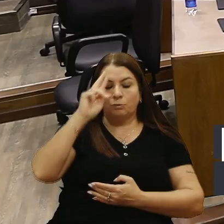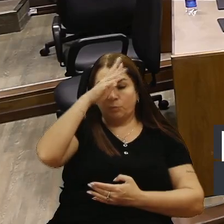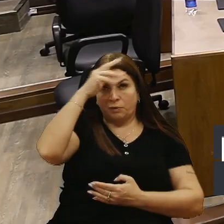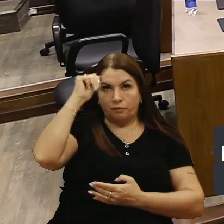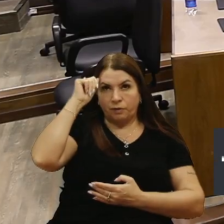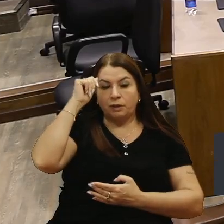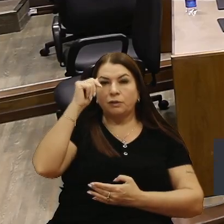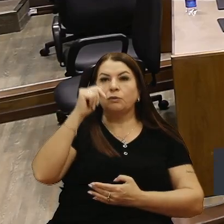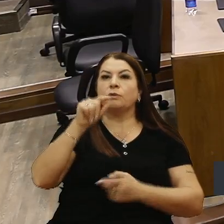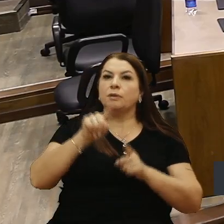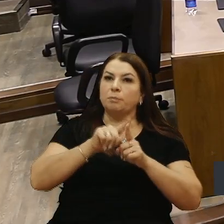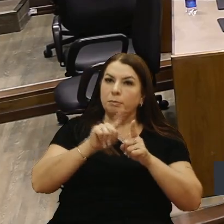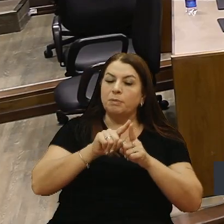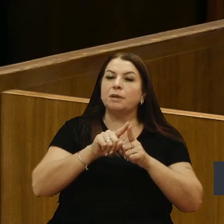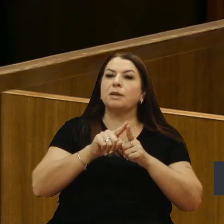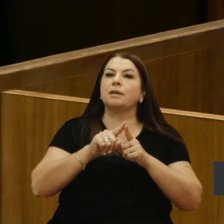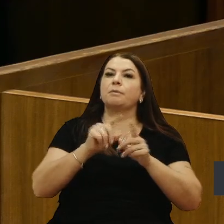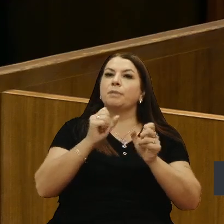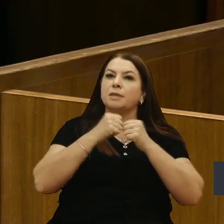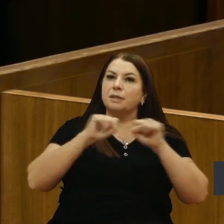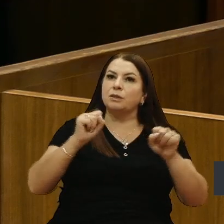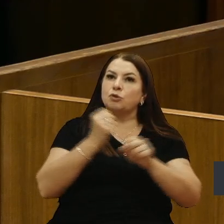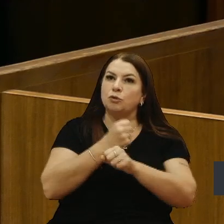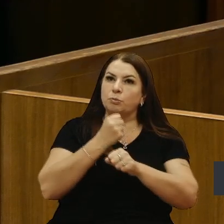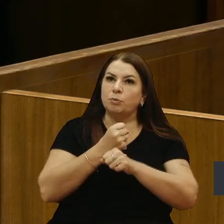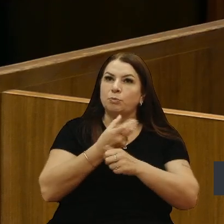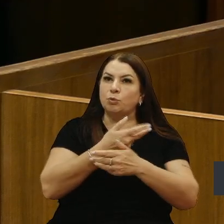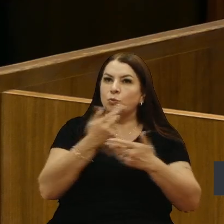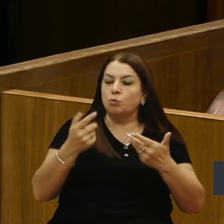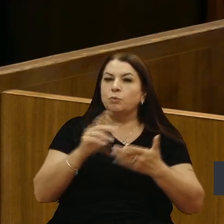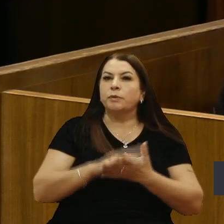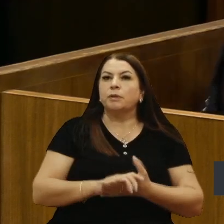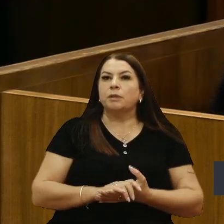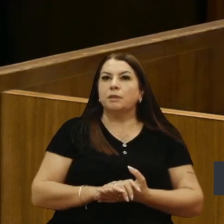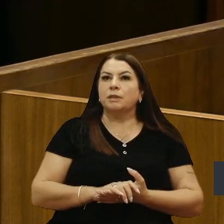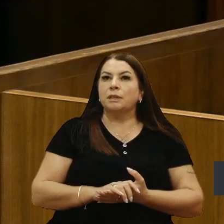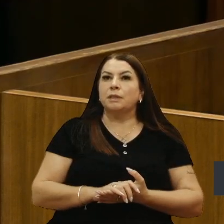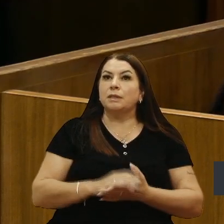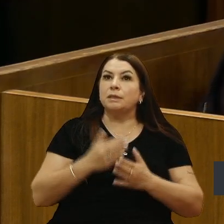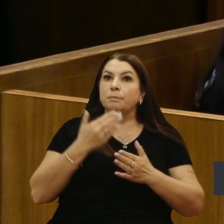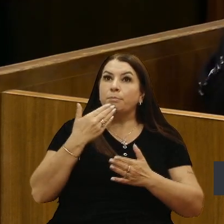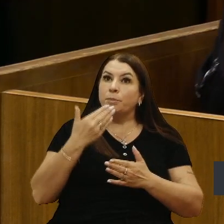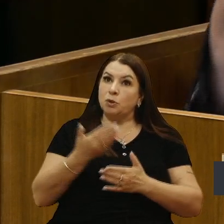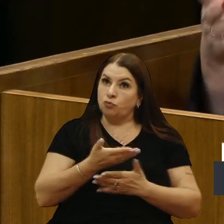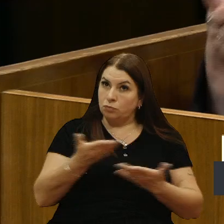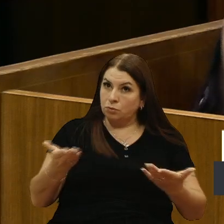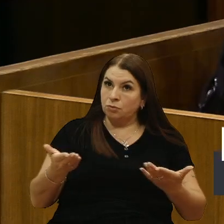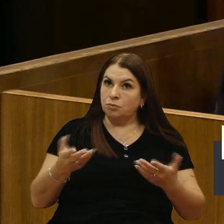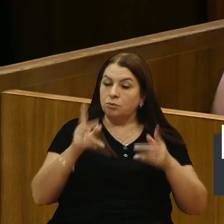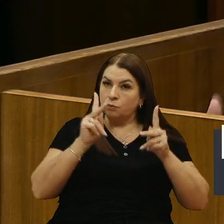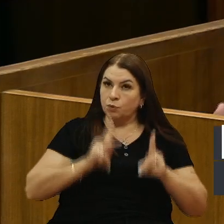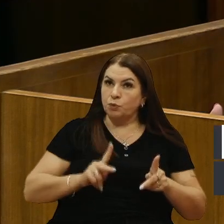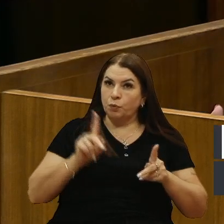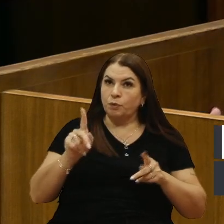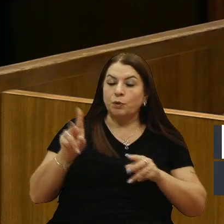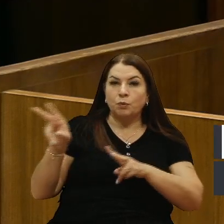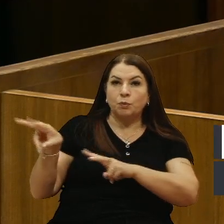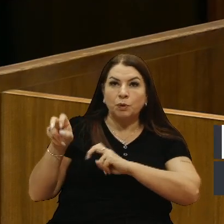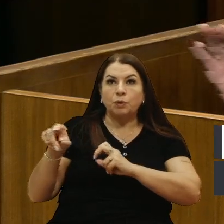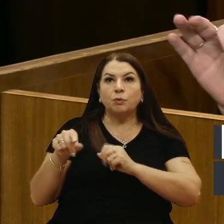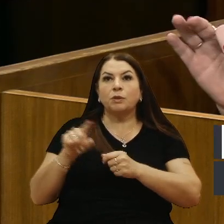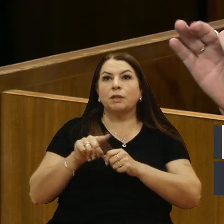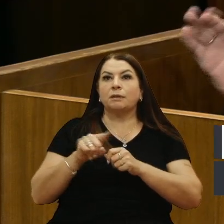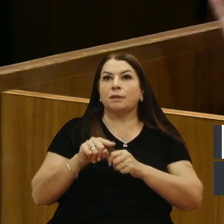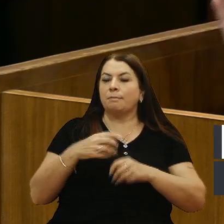prefeito, levaremos para a Secretaria de Obras e para tantos outros, né, esse apelo do pessoal lá do interior que